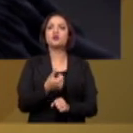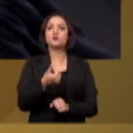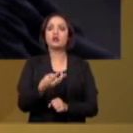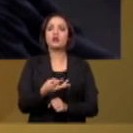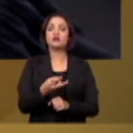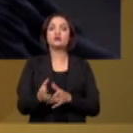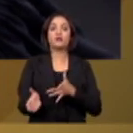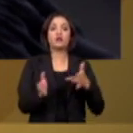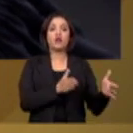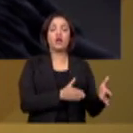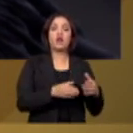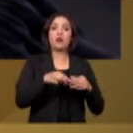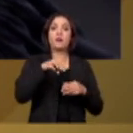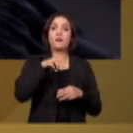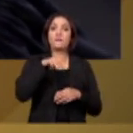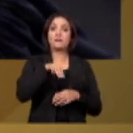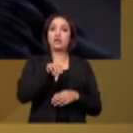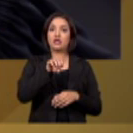cautelar